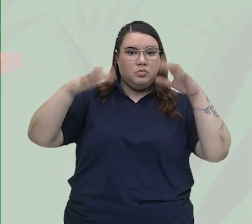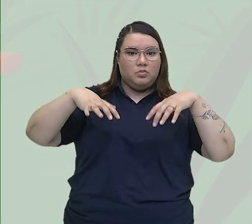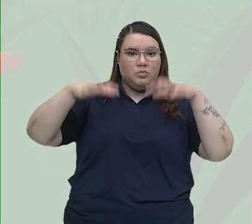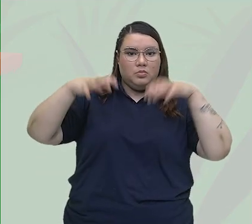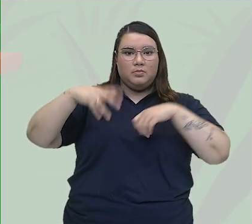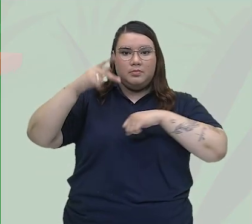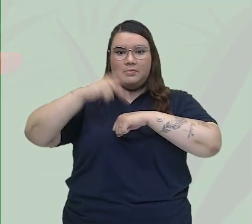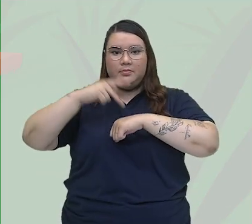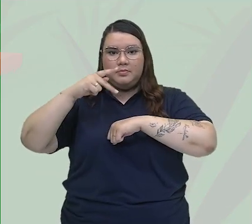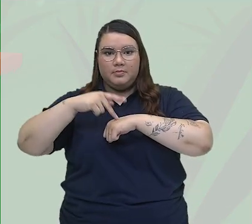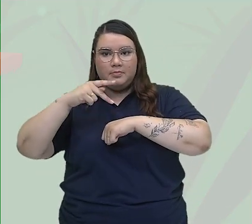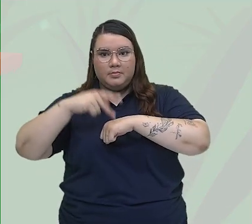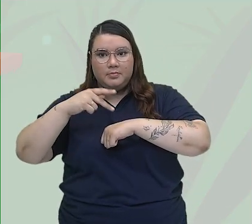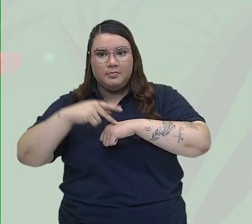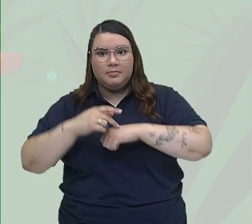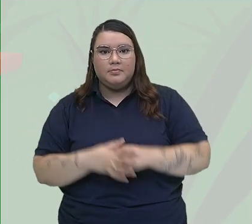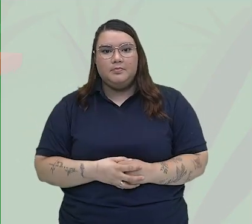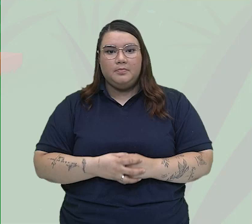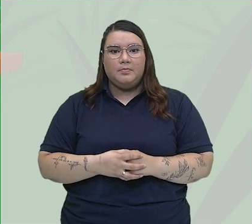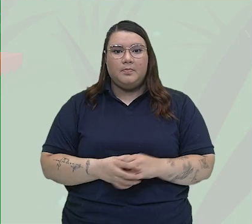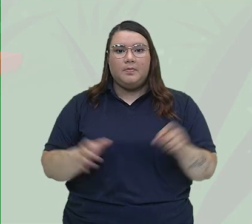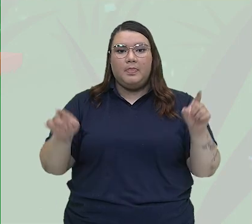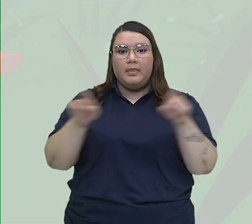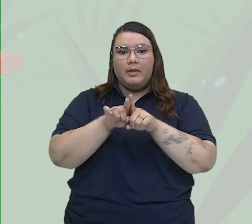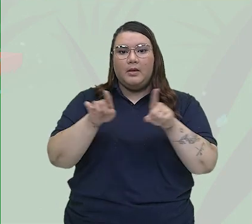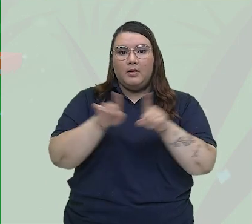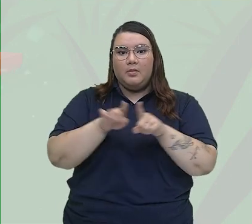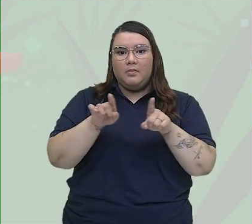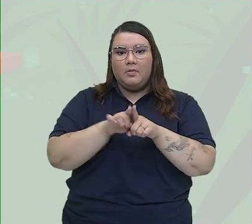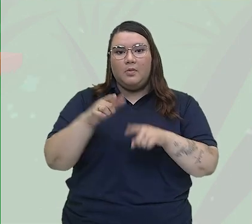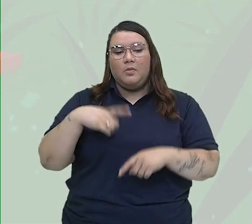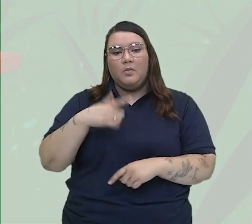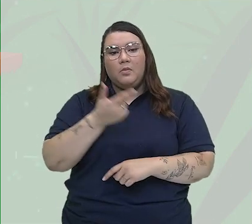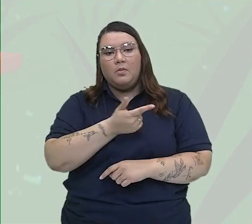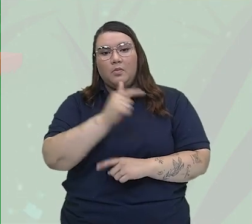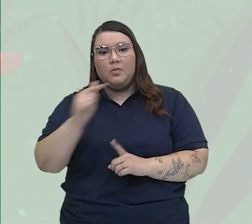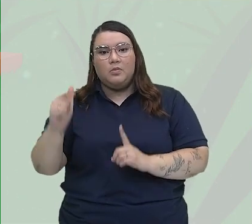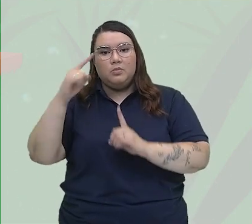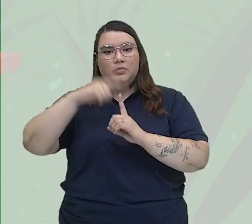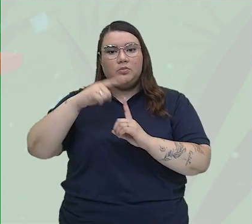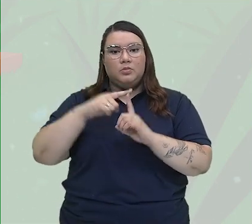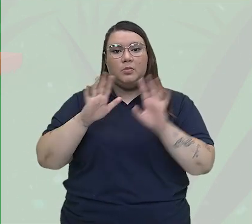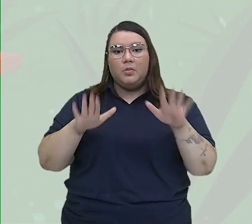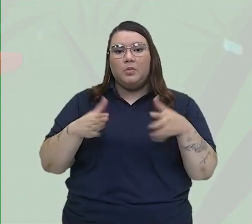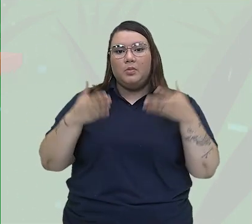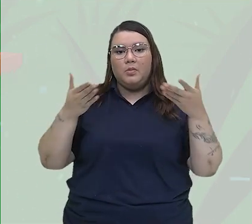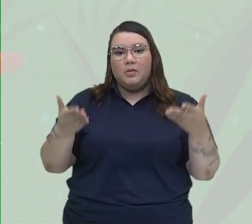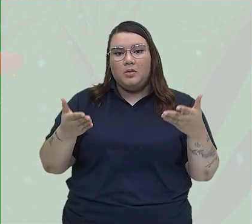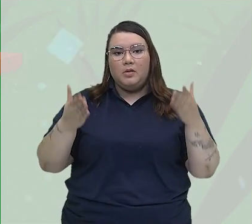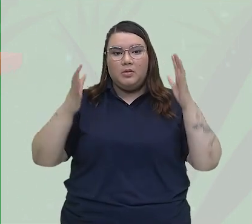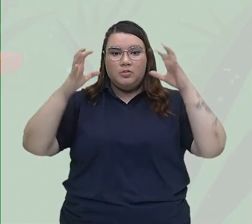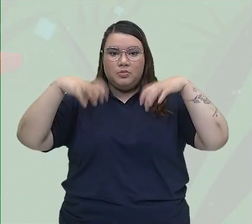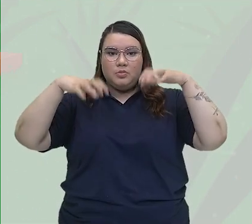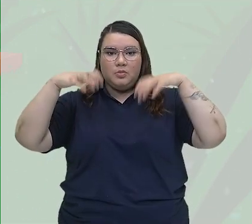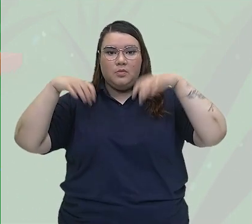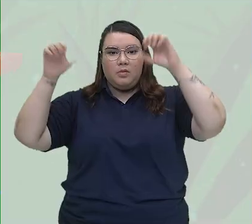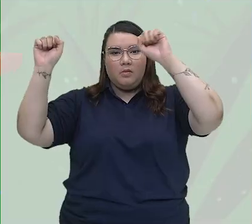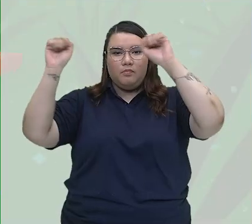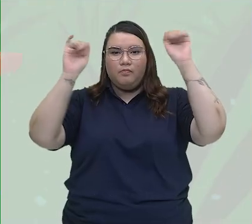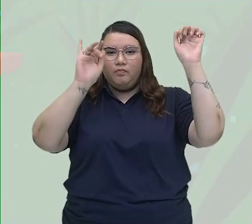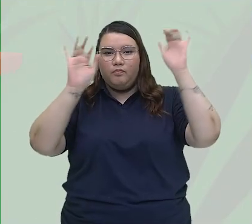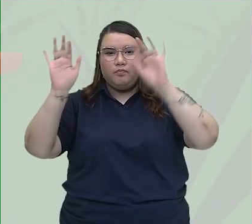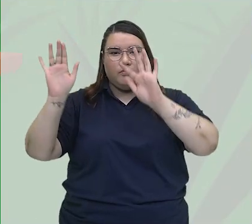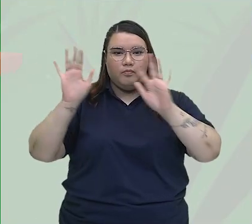pedras. Temos também mais uma forma de precipitação, que vai ser a chuva de